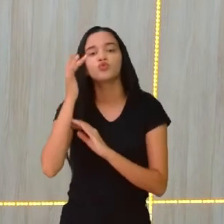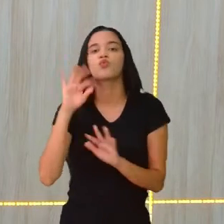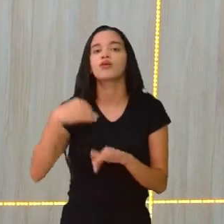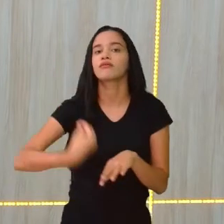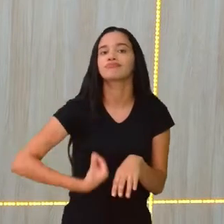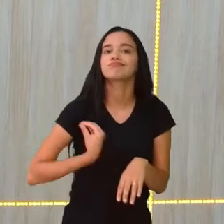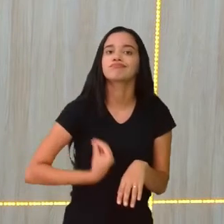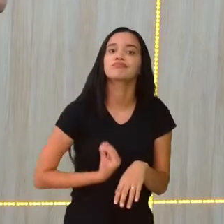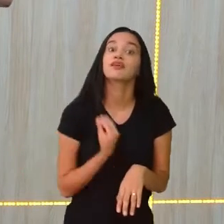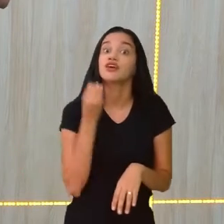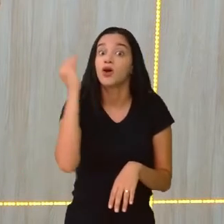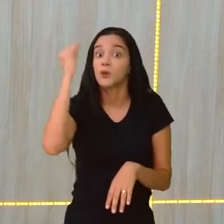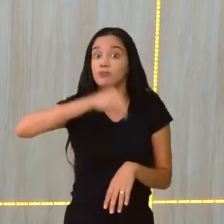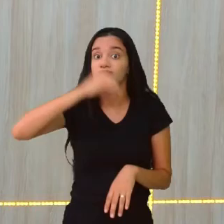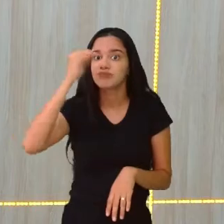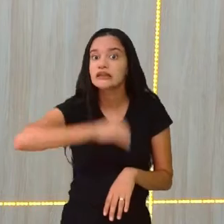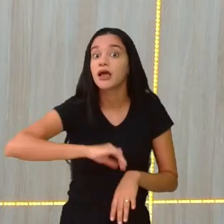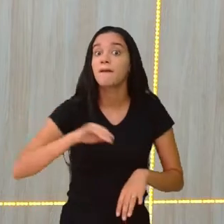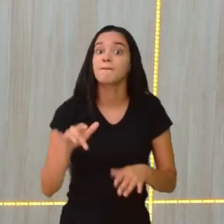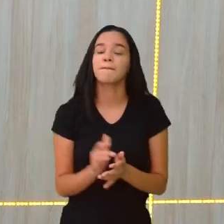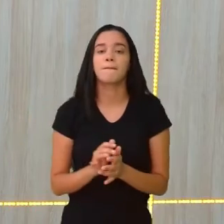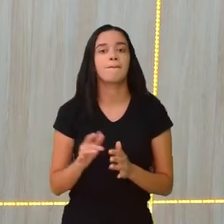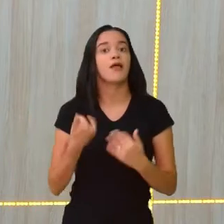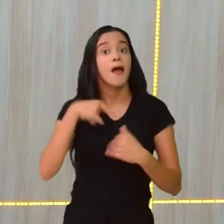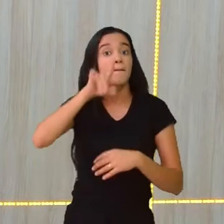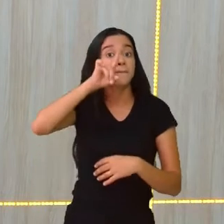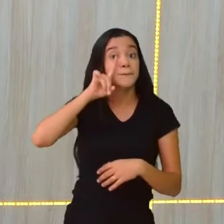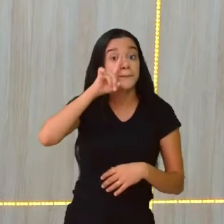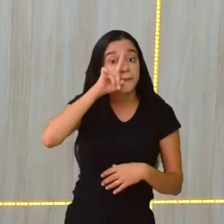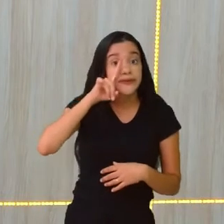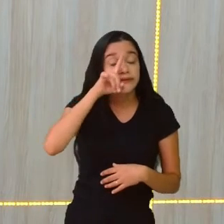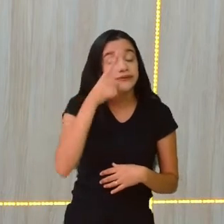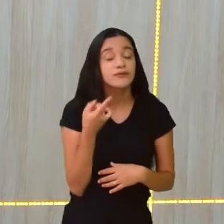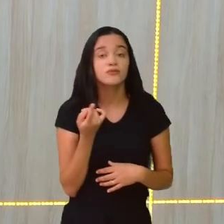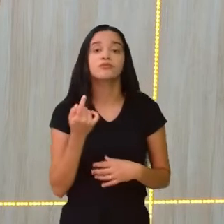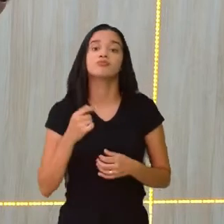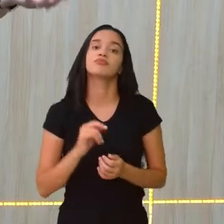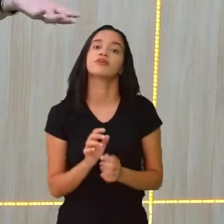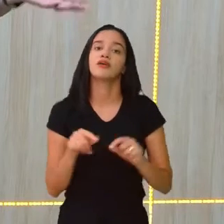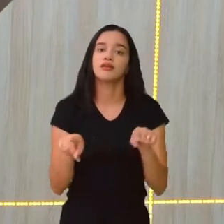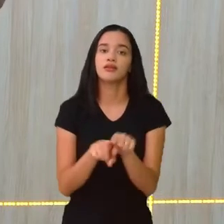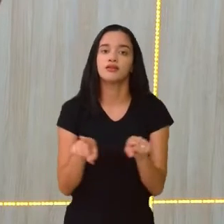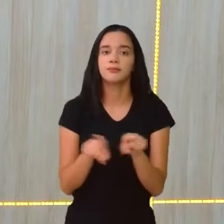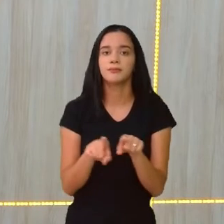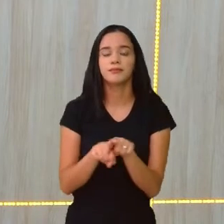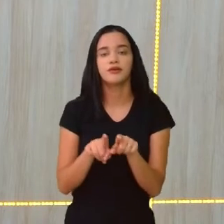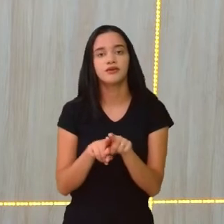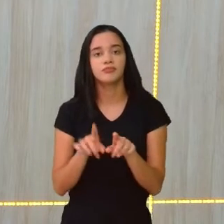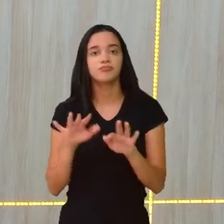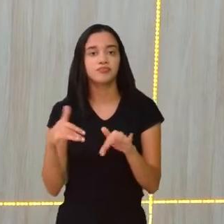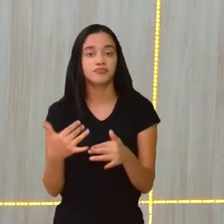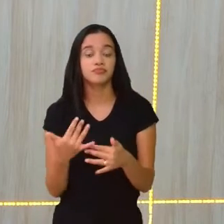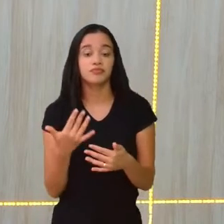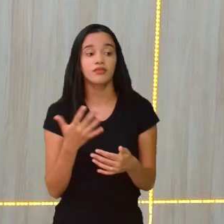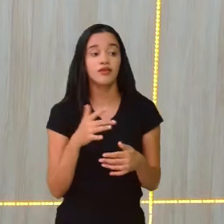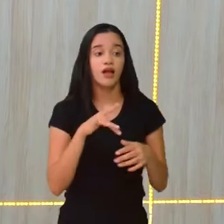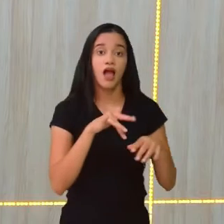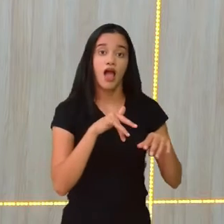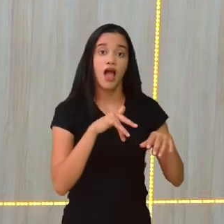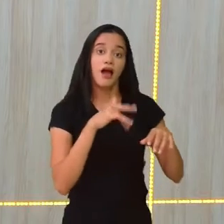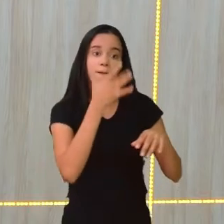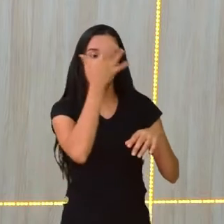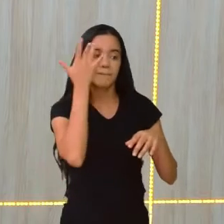situações de risco devido à grande quantidade populacional. Muitas pessoas vieram das zonas rurais para os